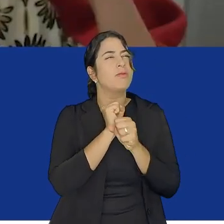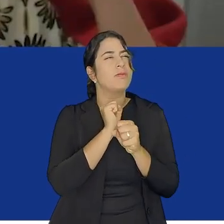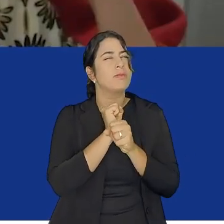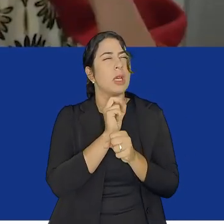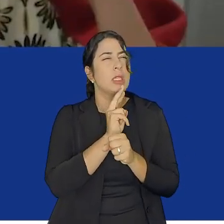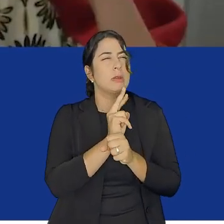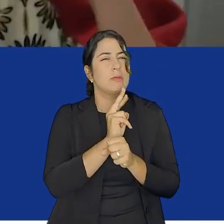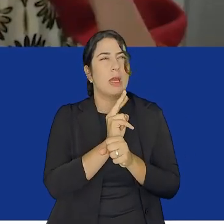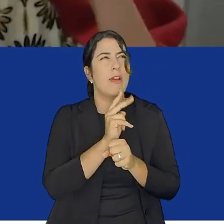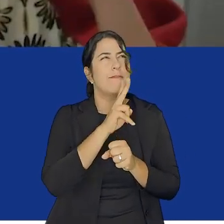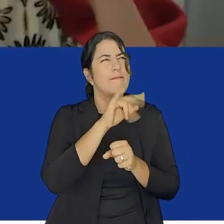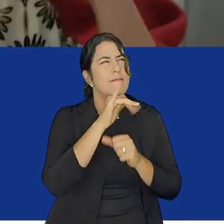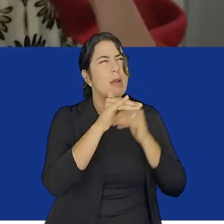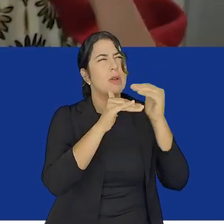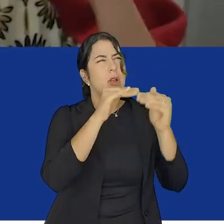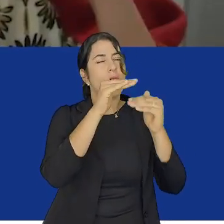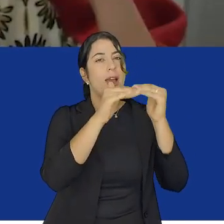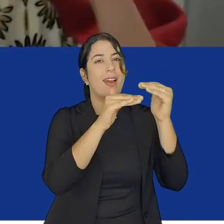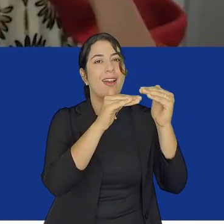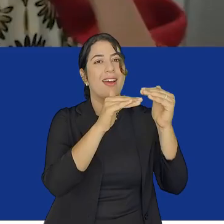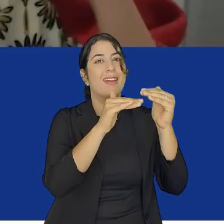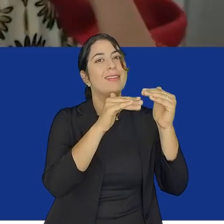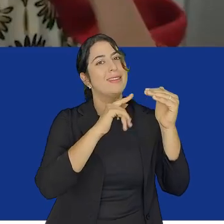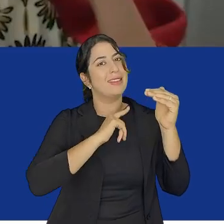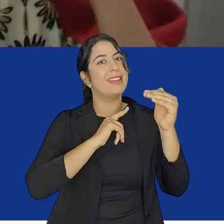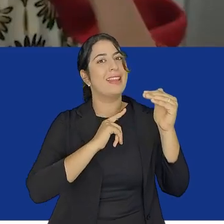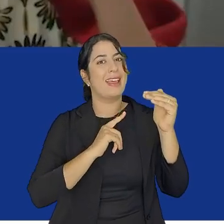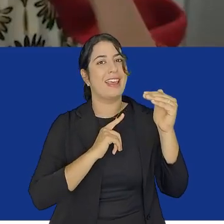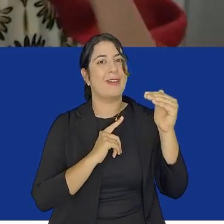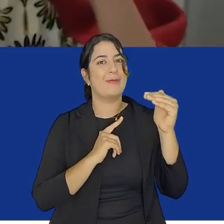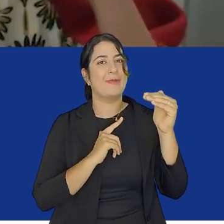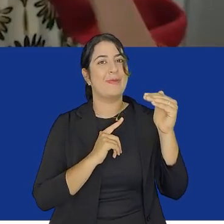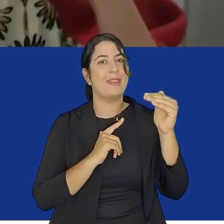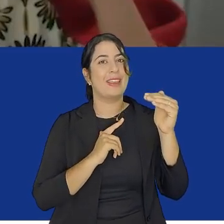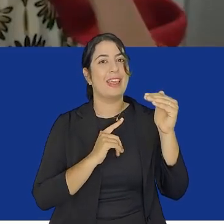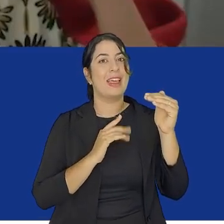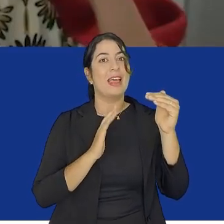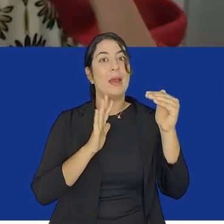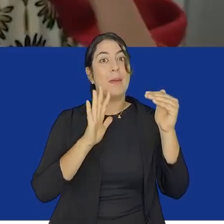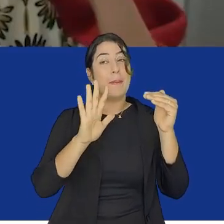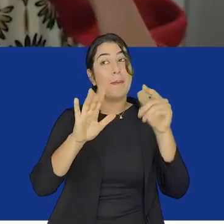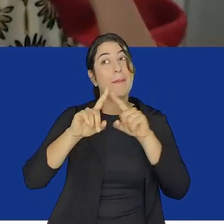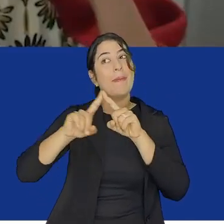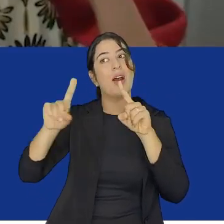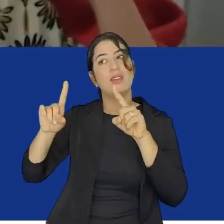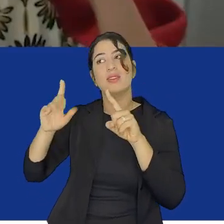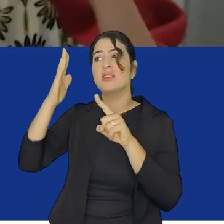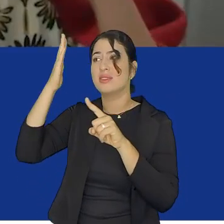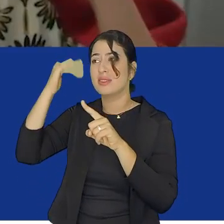caminho, que se conecta com o futuro e que vai dizer, tem algo aqui para ser feito. Mesmo